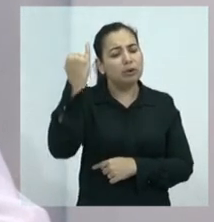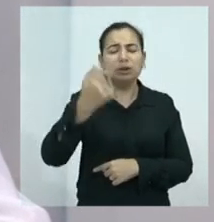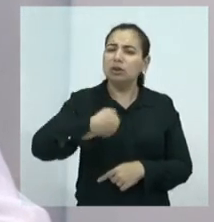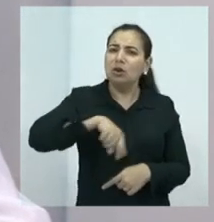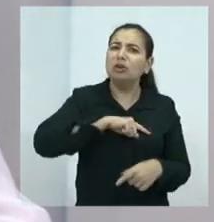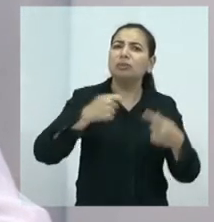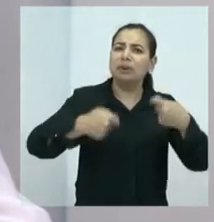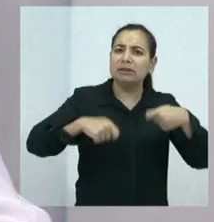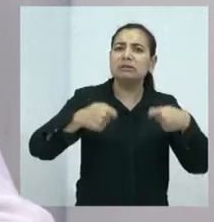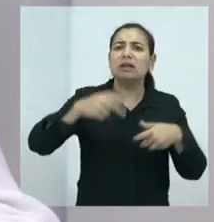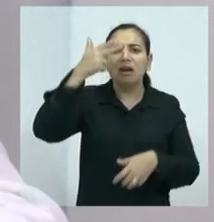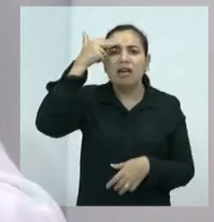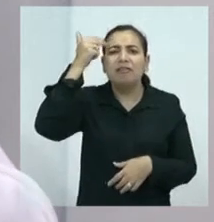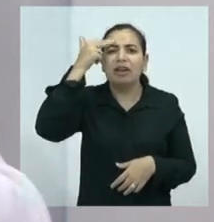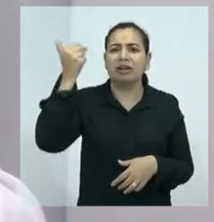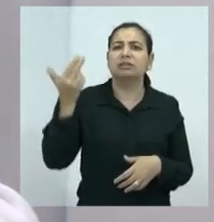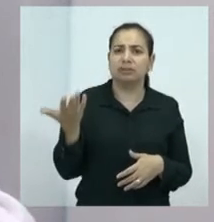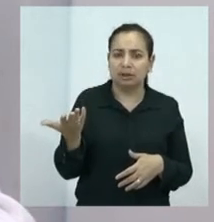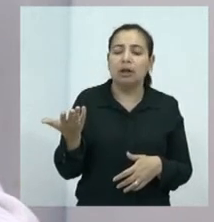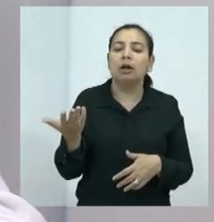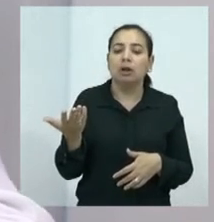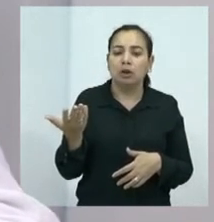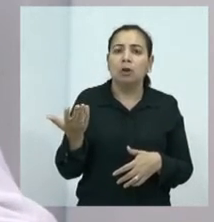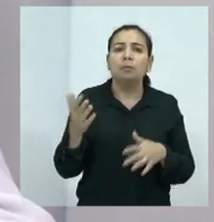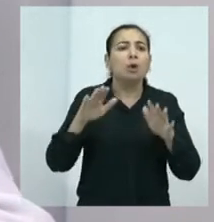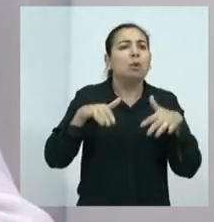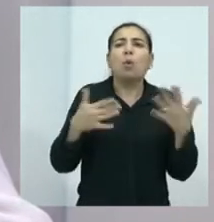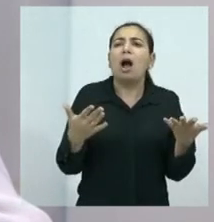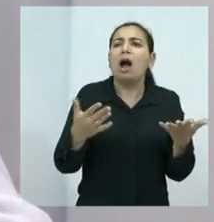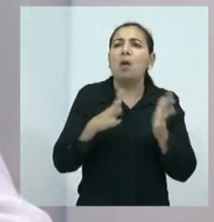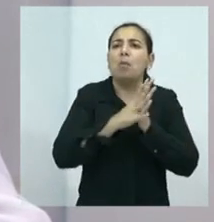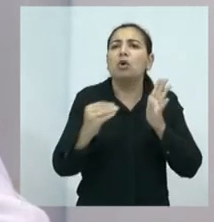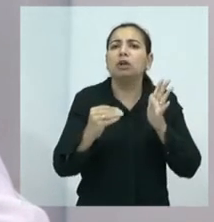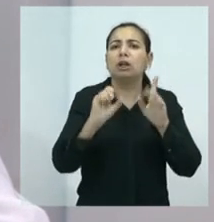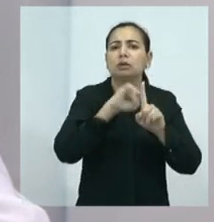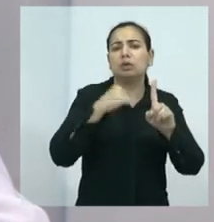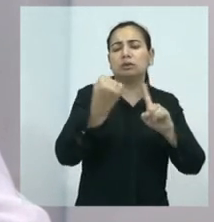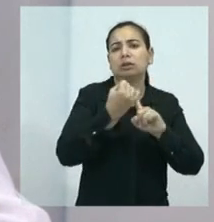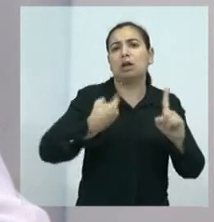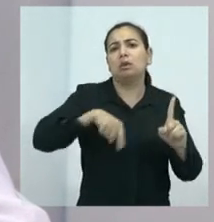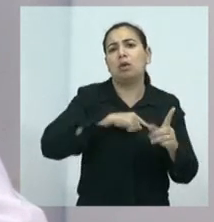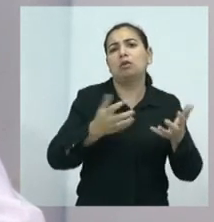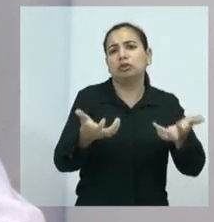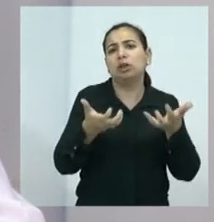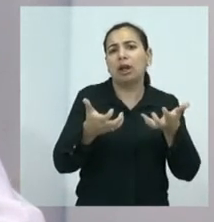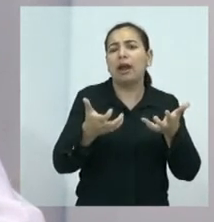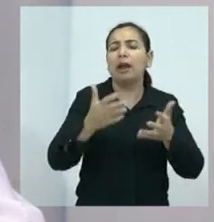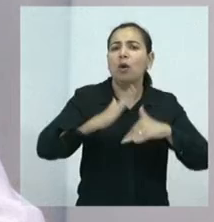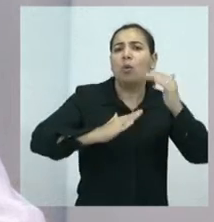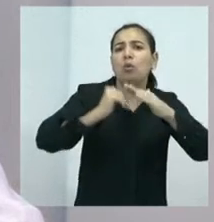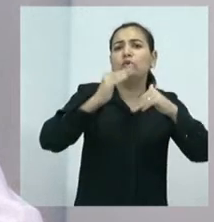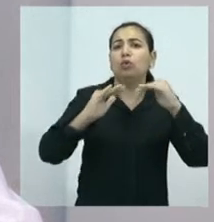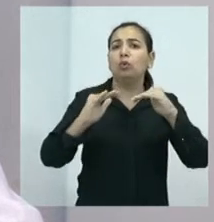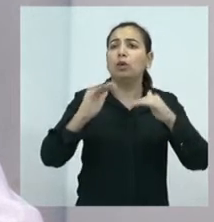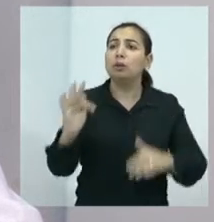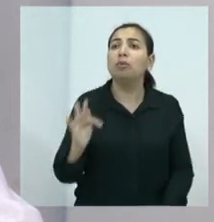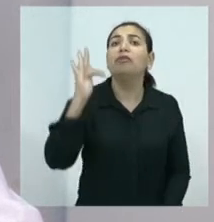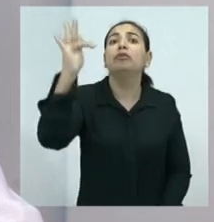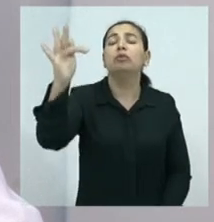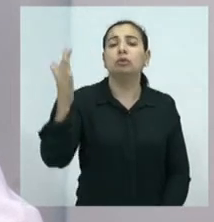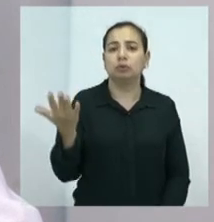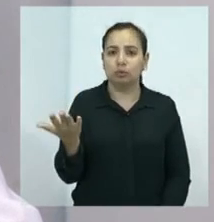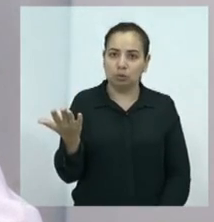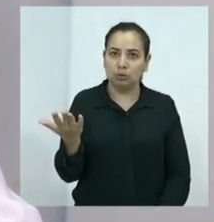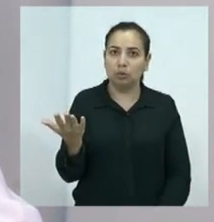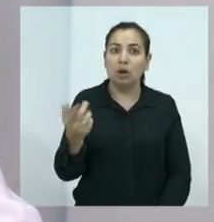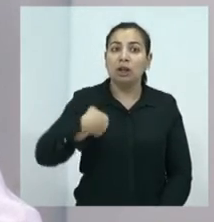20 de novembro, em qual tipo de sociedade, qual modelo de sociedade que a gente quer construir para o futuro, que a gente quer construir para os